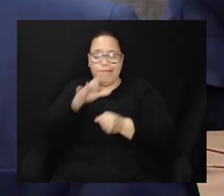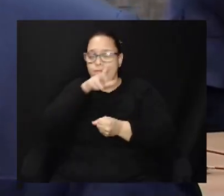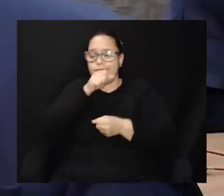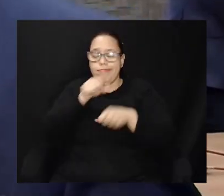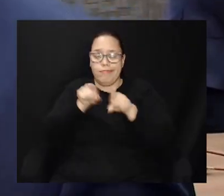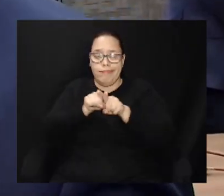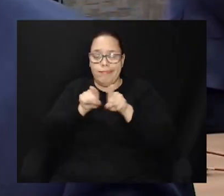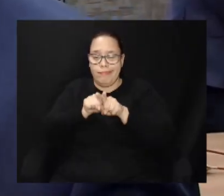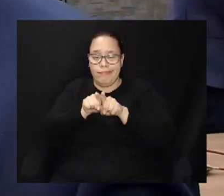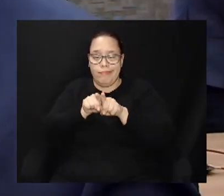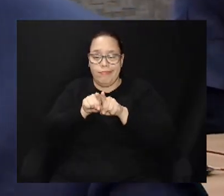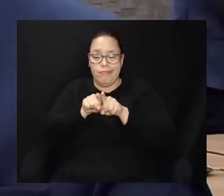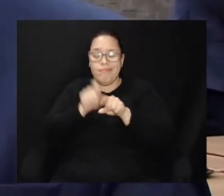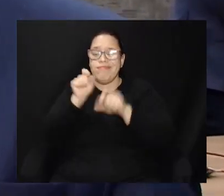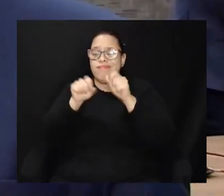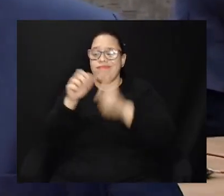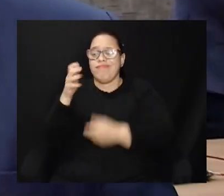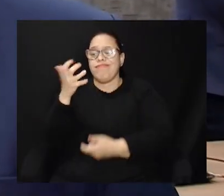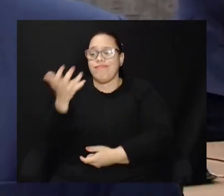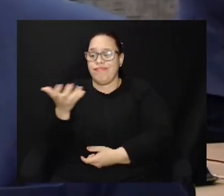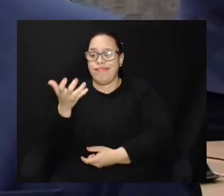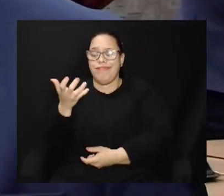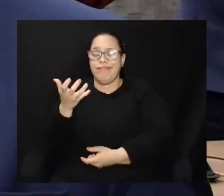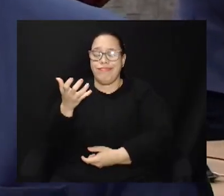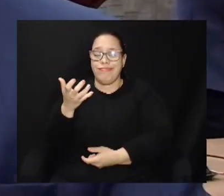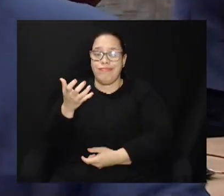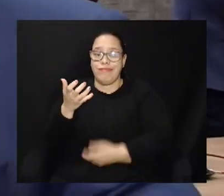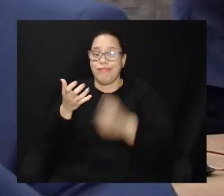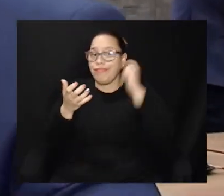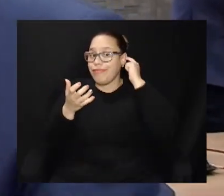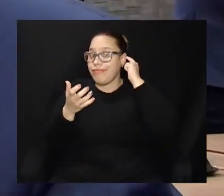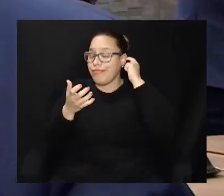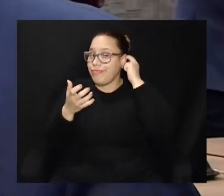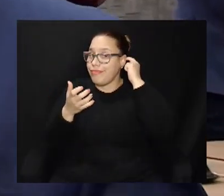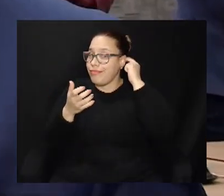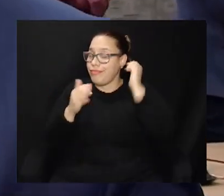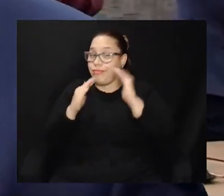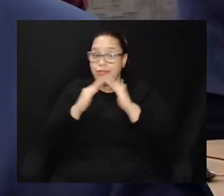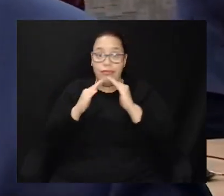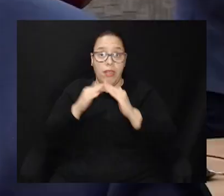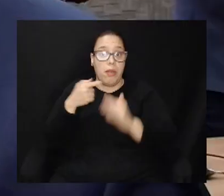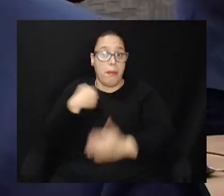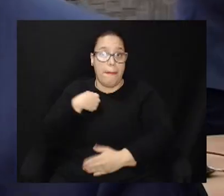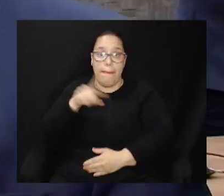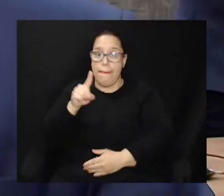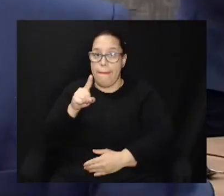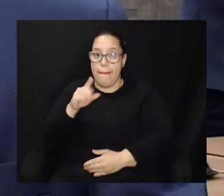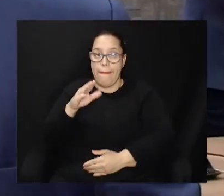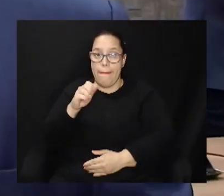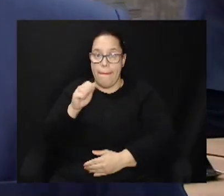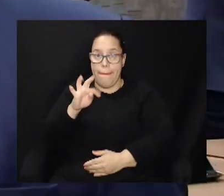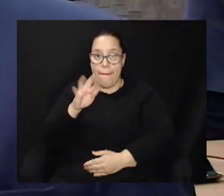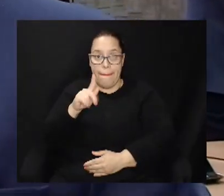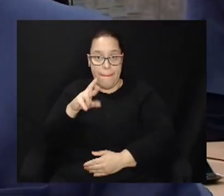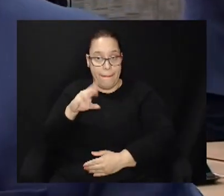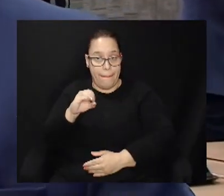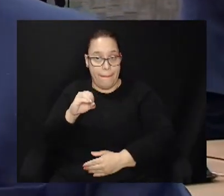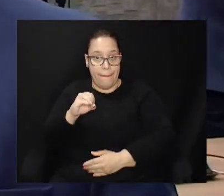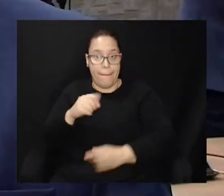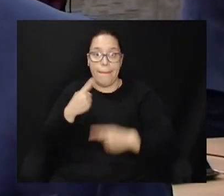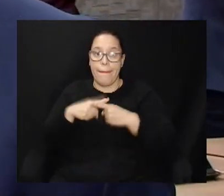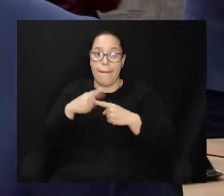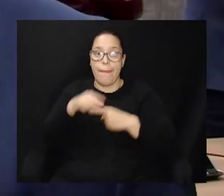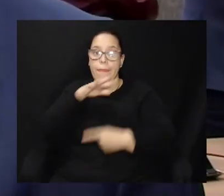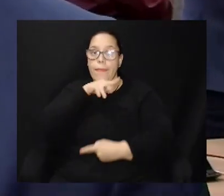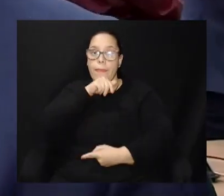que acontece? Muitas pessoas que são moradores de rua não vão para o abrigo ter uma assistência na hora por causa dos animais, que não querem